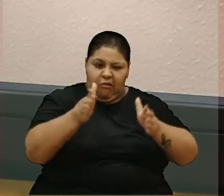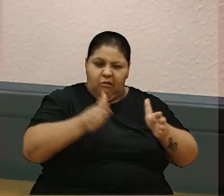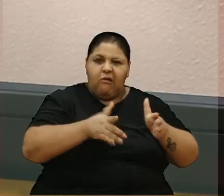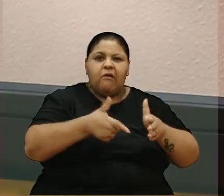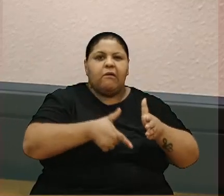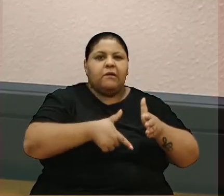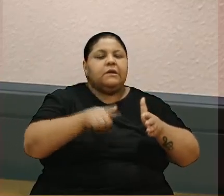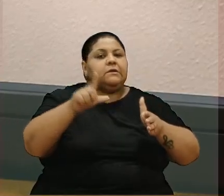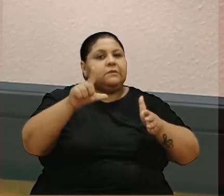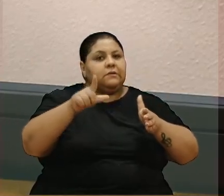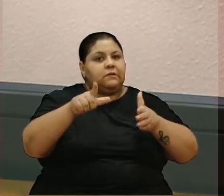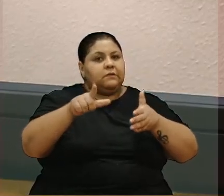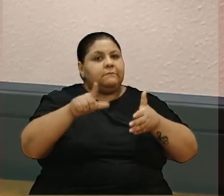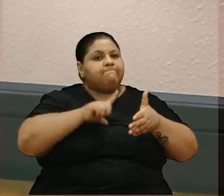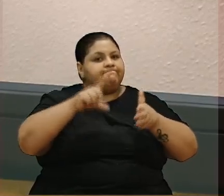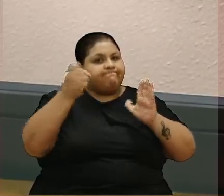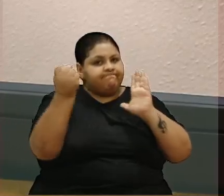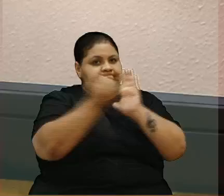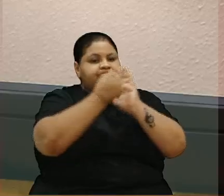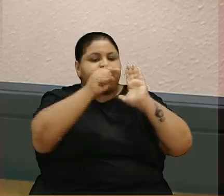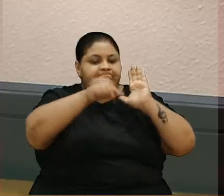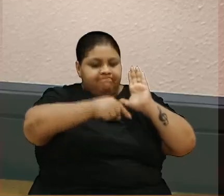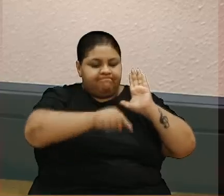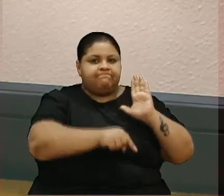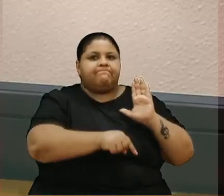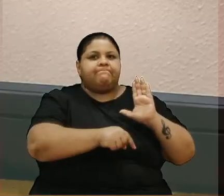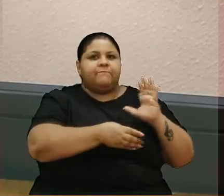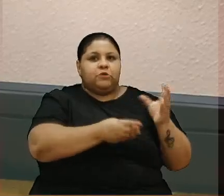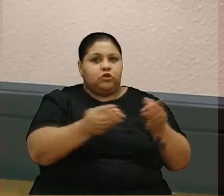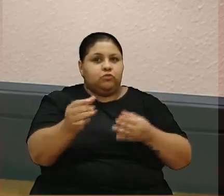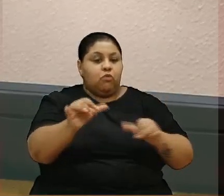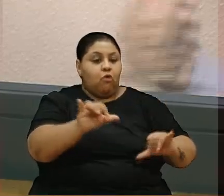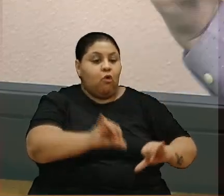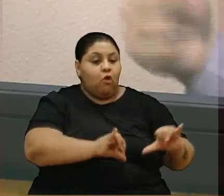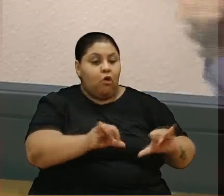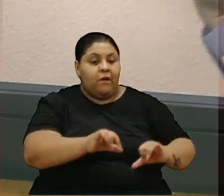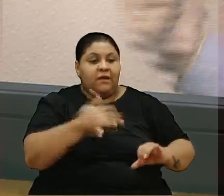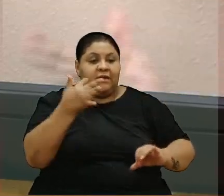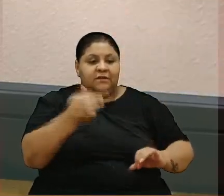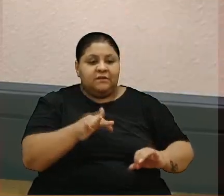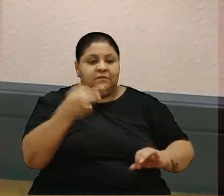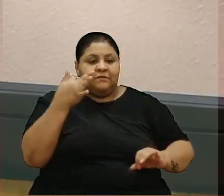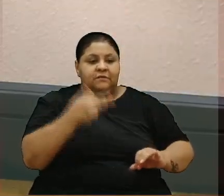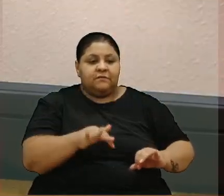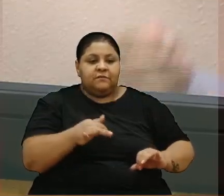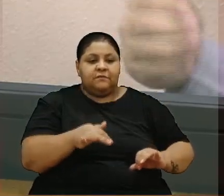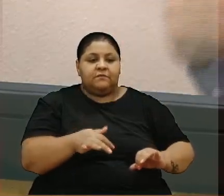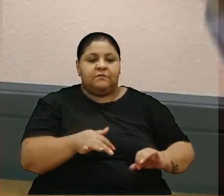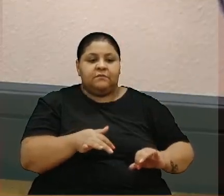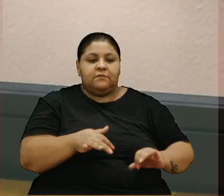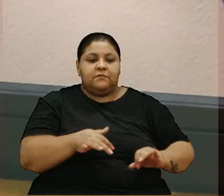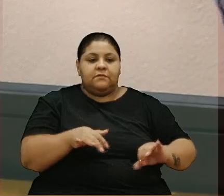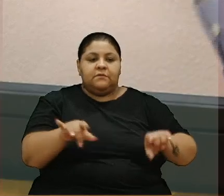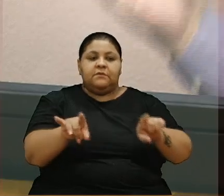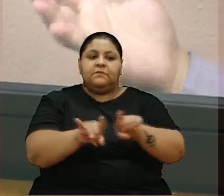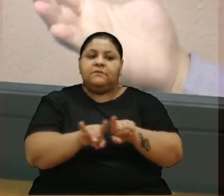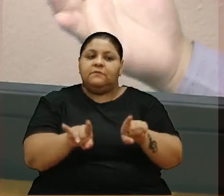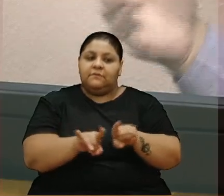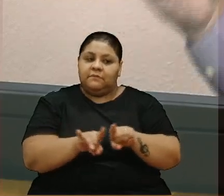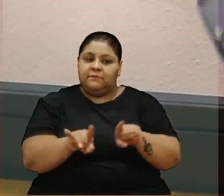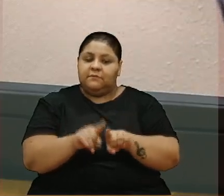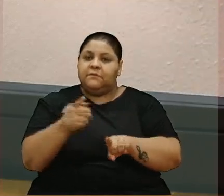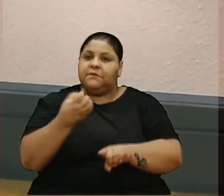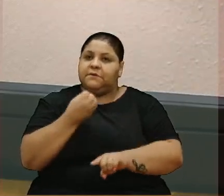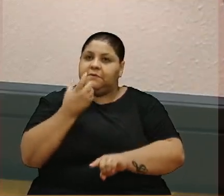deixou marcas profundas de muito sofrimento e muita dor também em razão disso. Que bom que se levantou esse